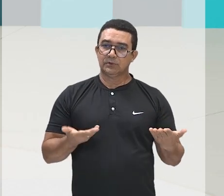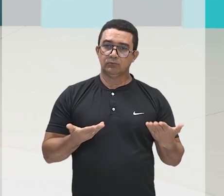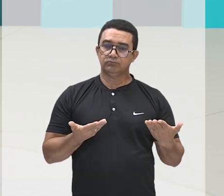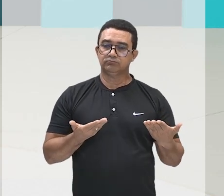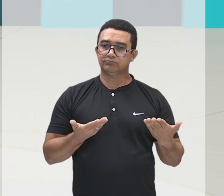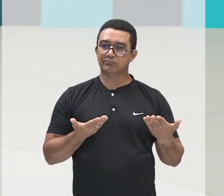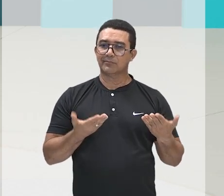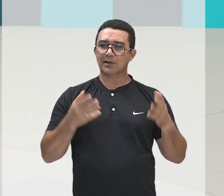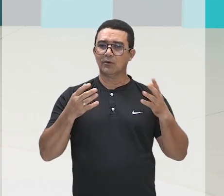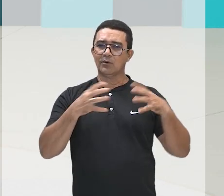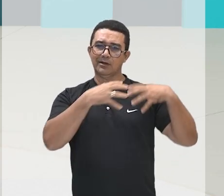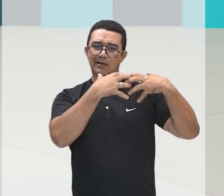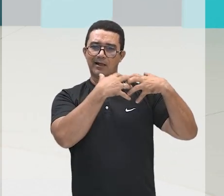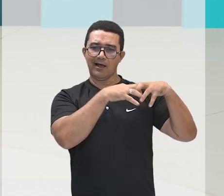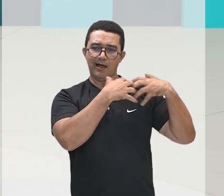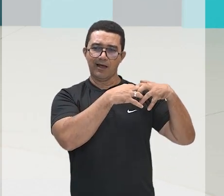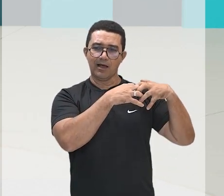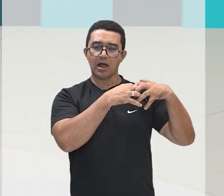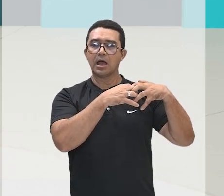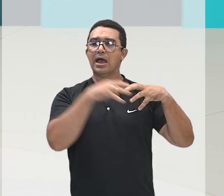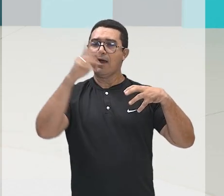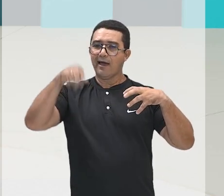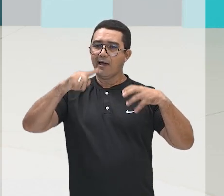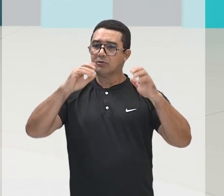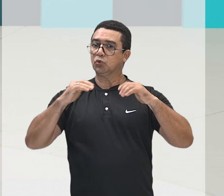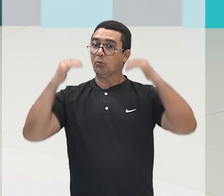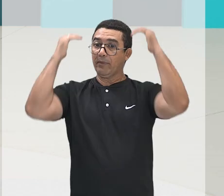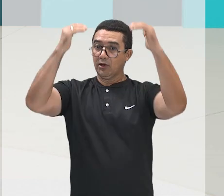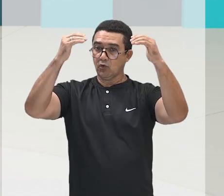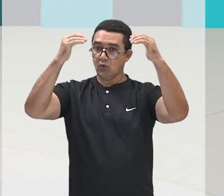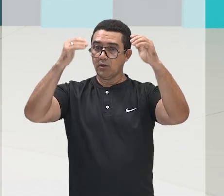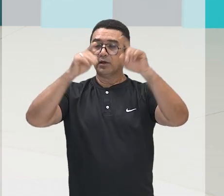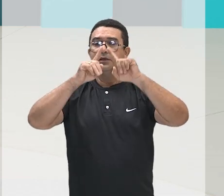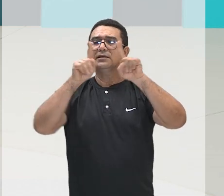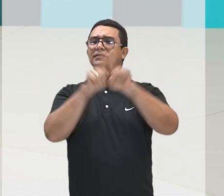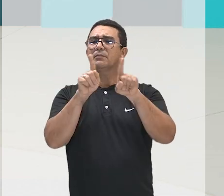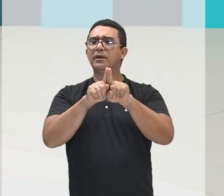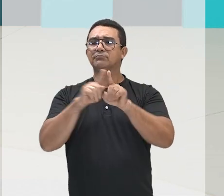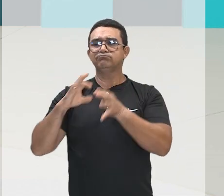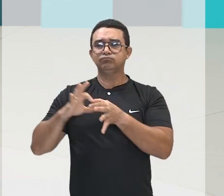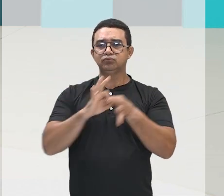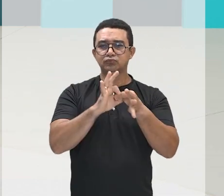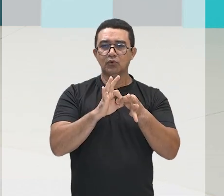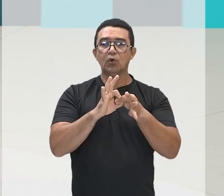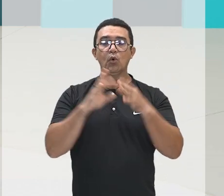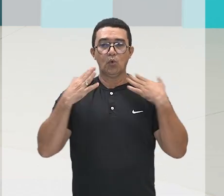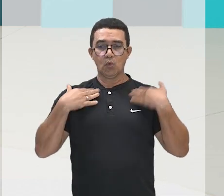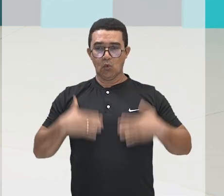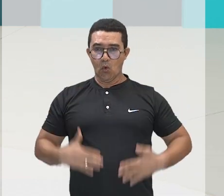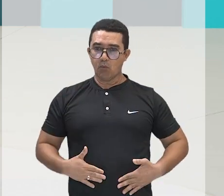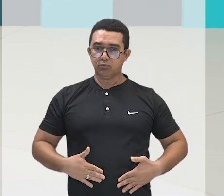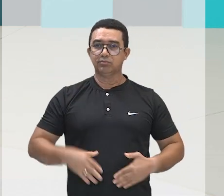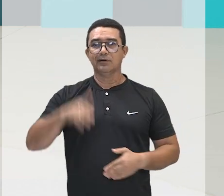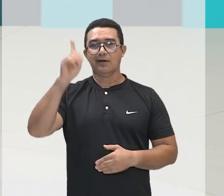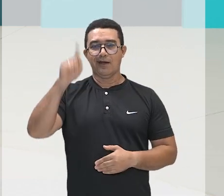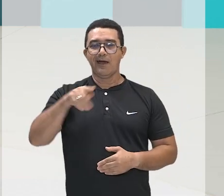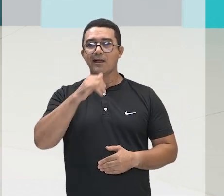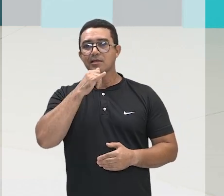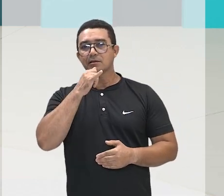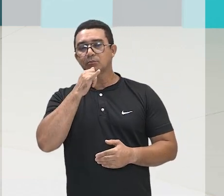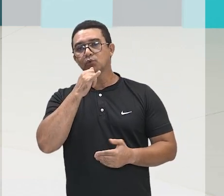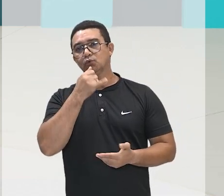muito superior, e tinha o corpo, que era visto como algo mais mundano, certo?